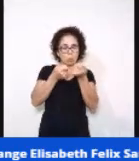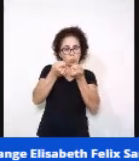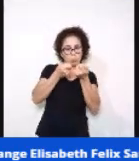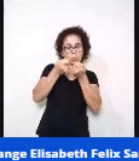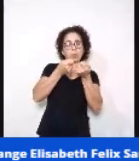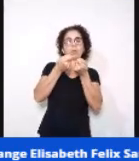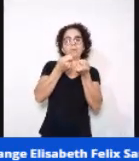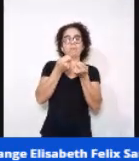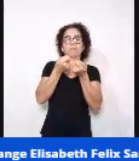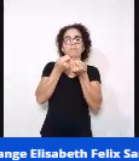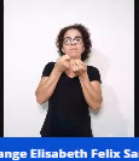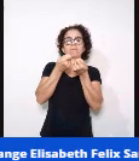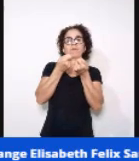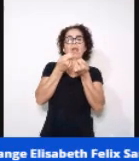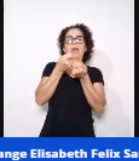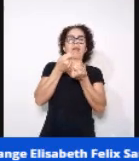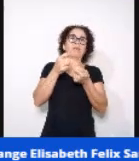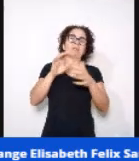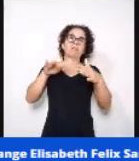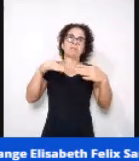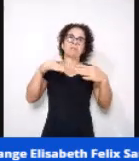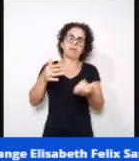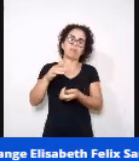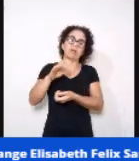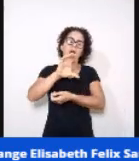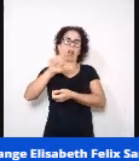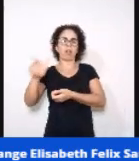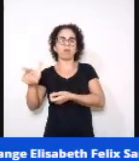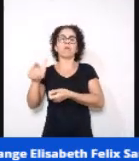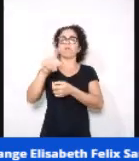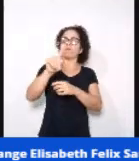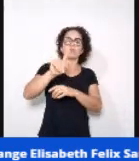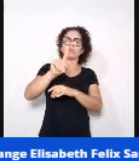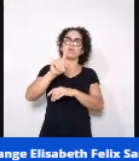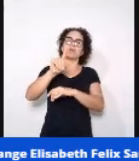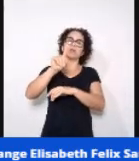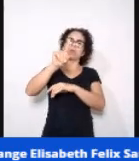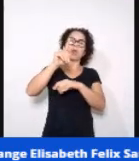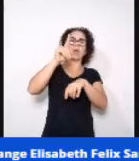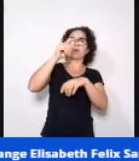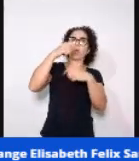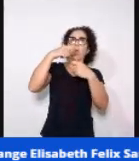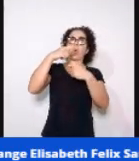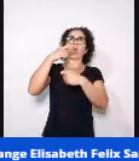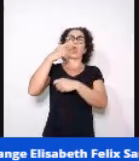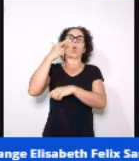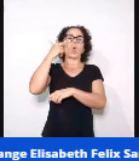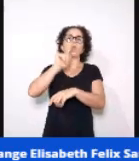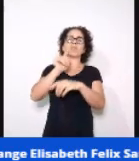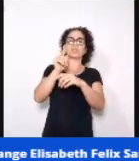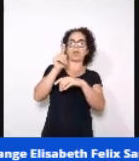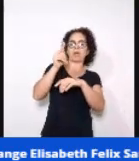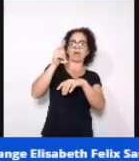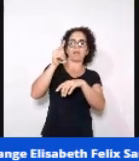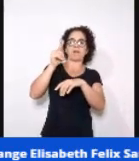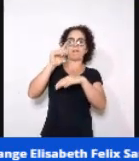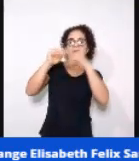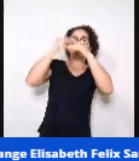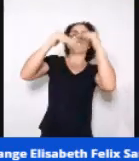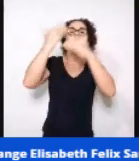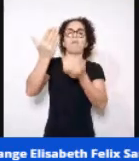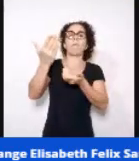claro, vocês não vão sair daqui conseguindo desenvolver isso. Isso é treino, isso é exercício. Inteligência emocional é uma